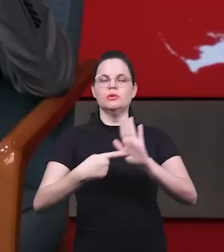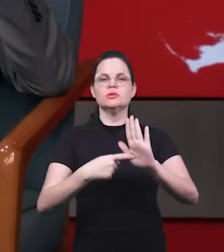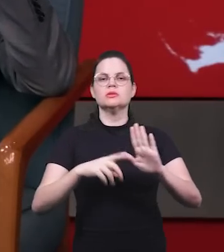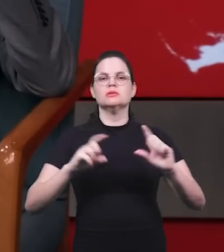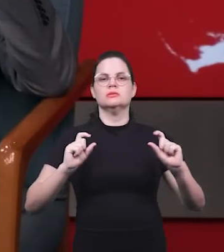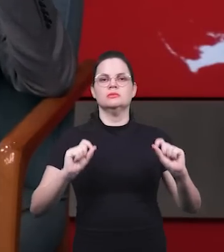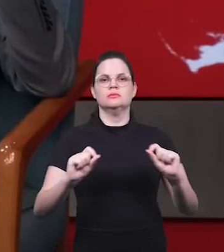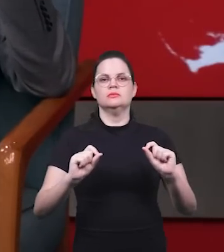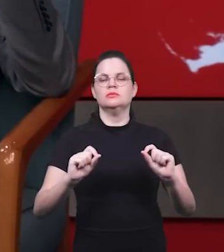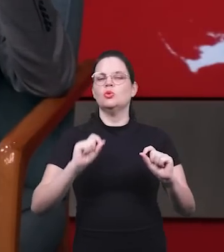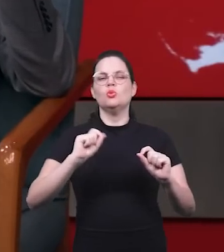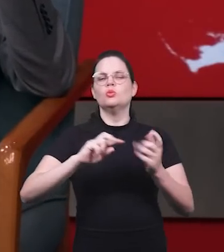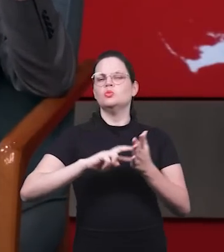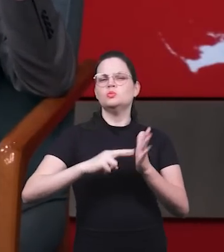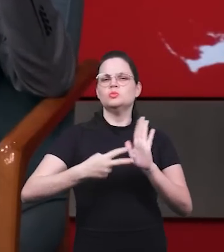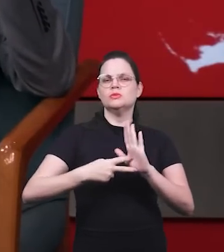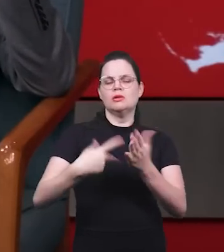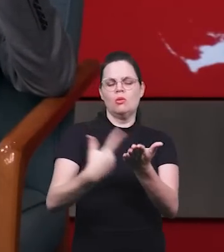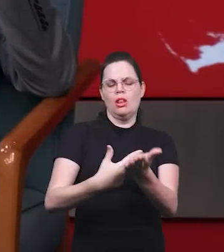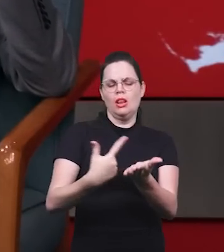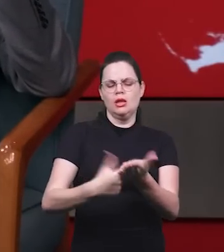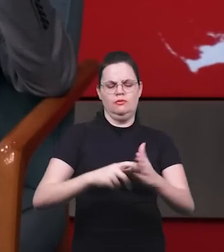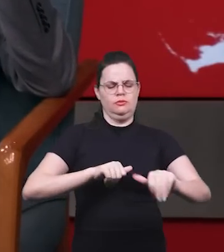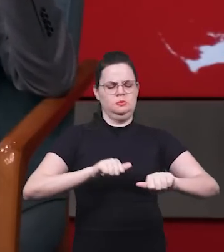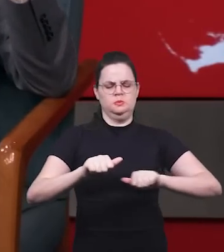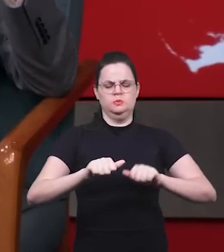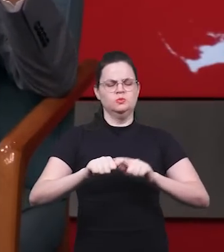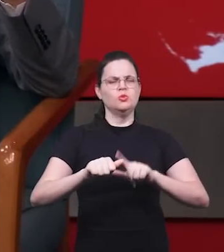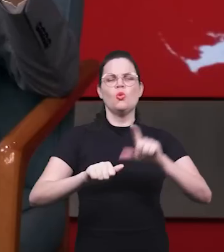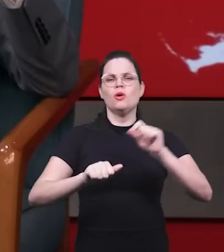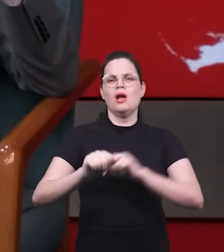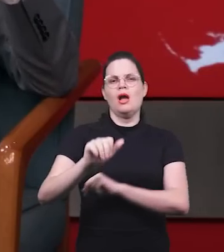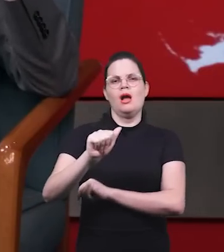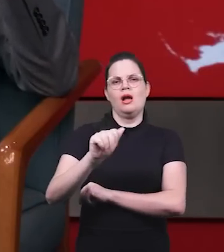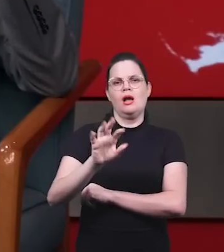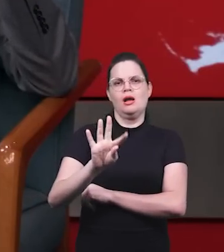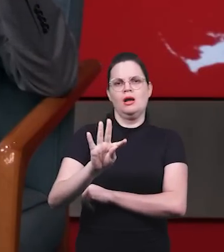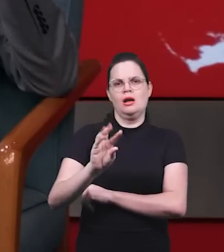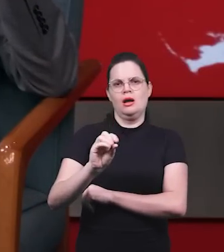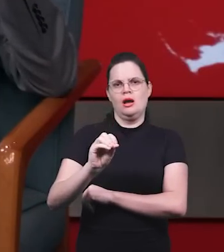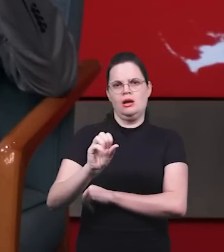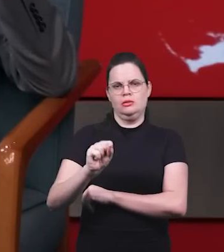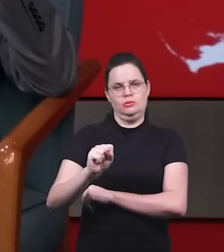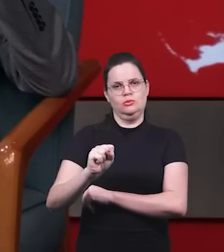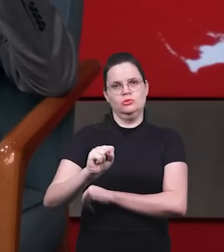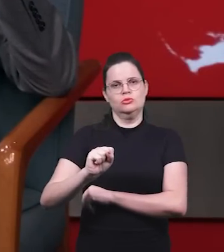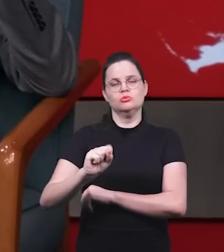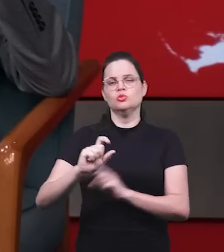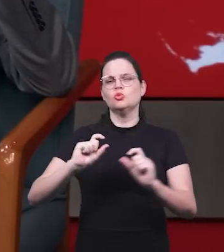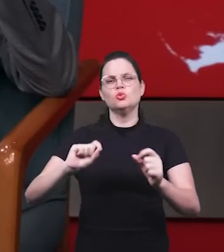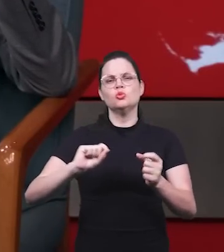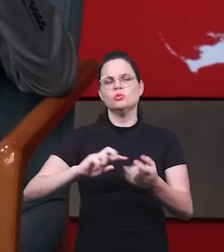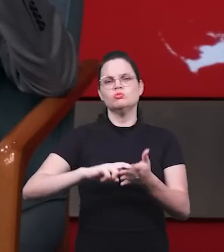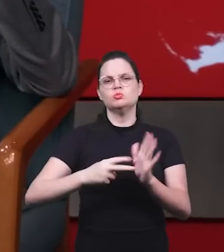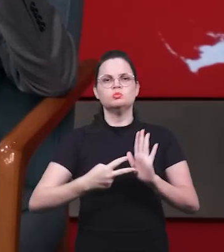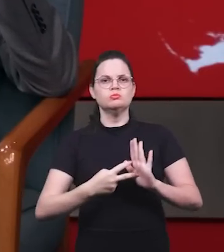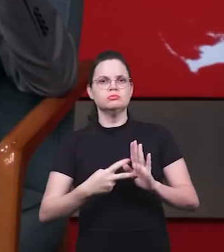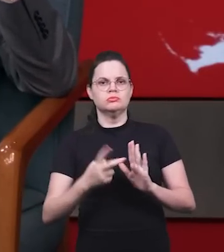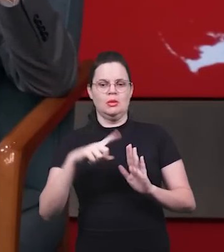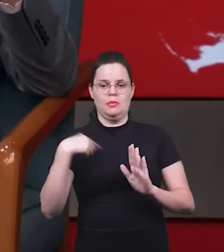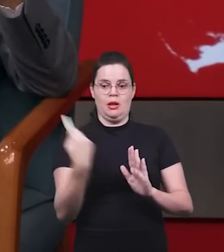Apóstolos, mostrando o que é o livro de Atos, o que representa o livro de Atos para a